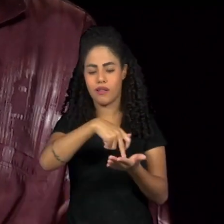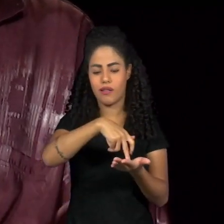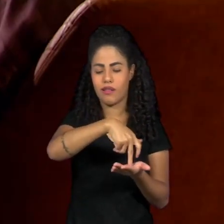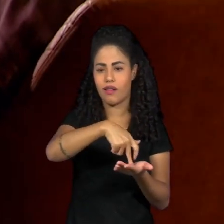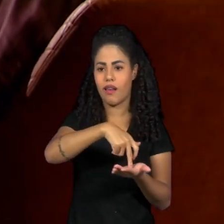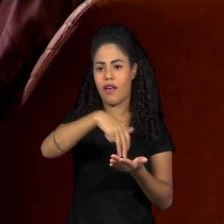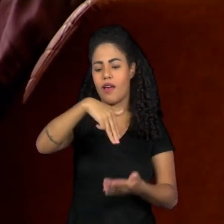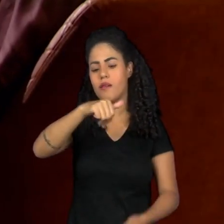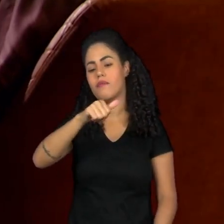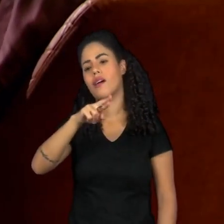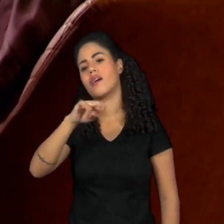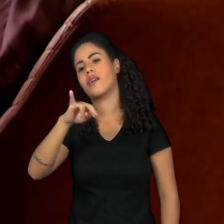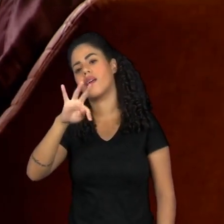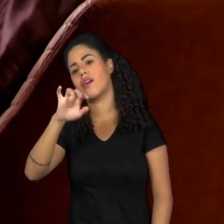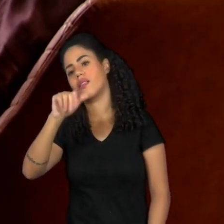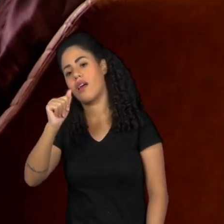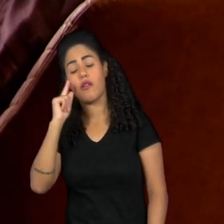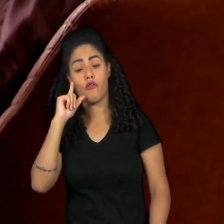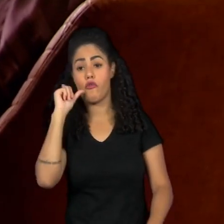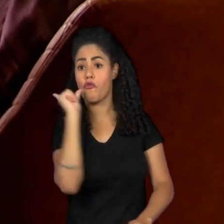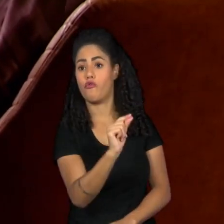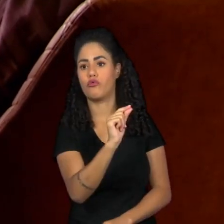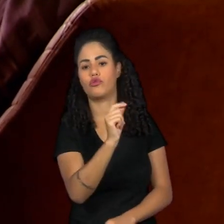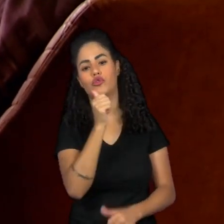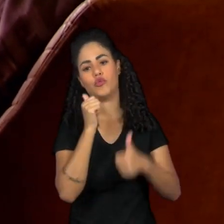ela saiu fugida, né, e o pai dela,